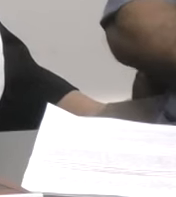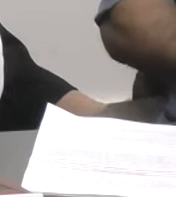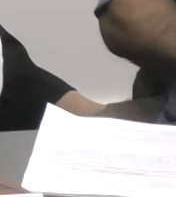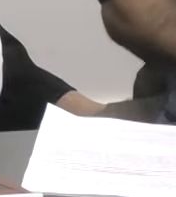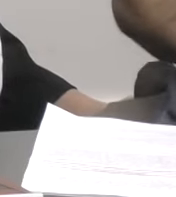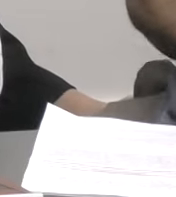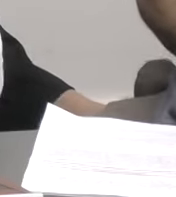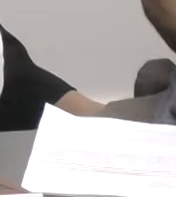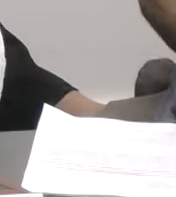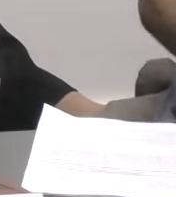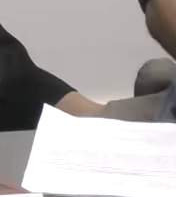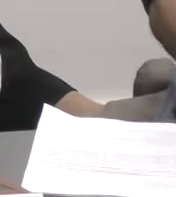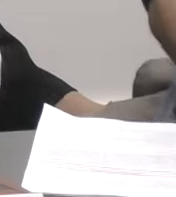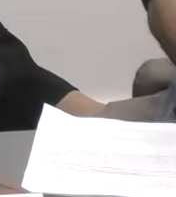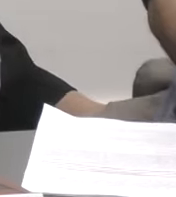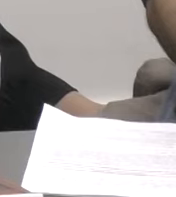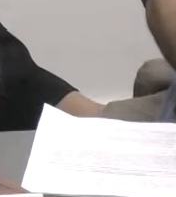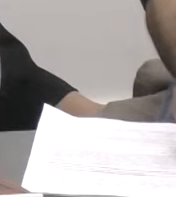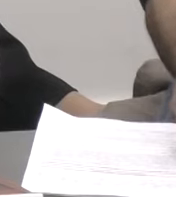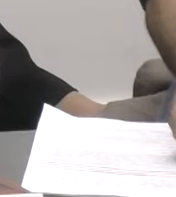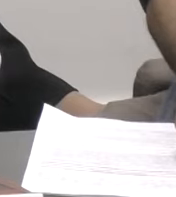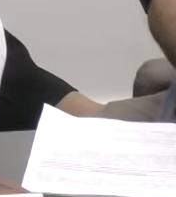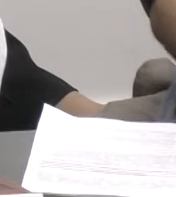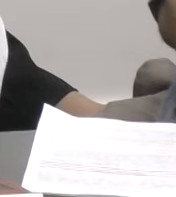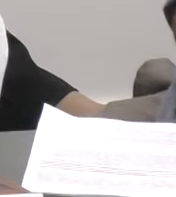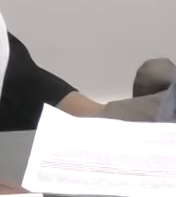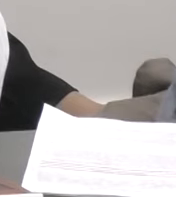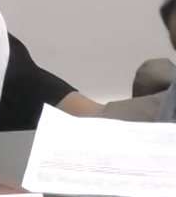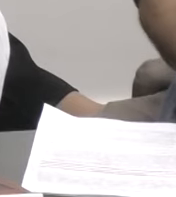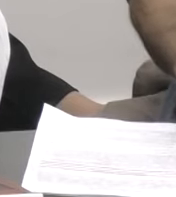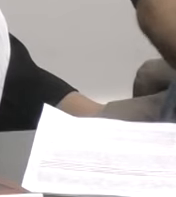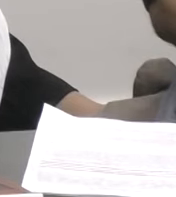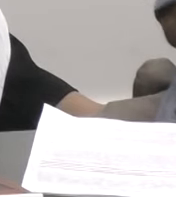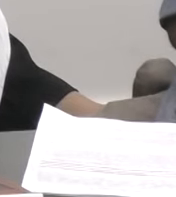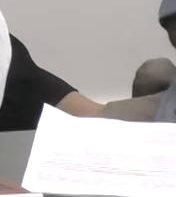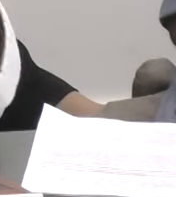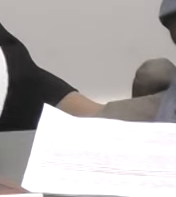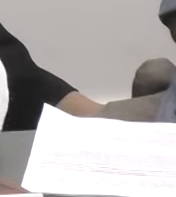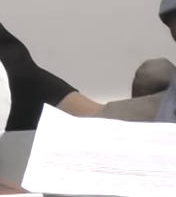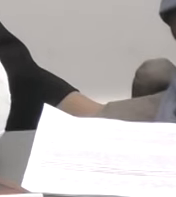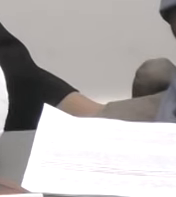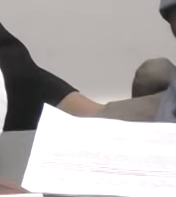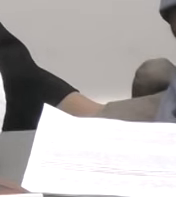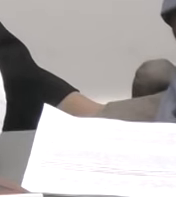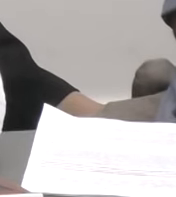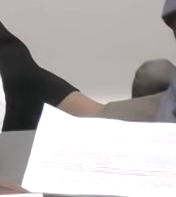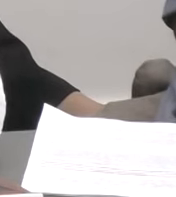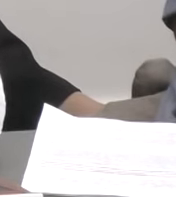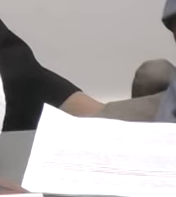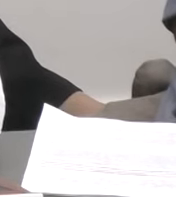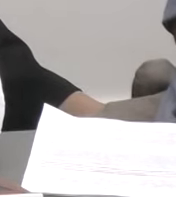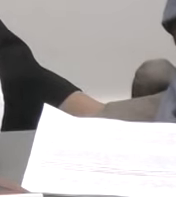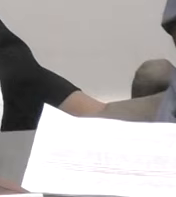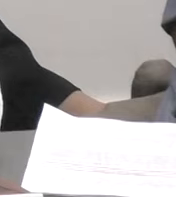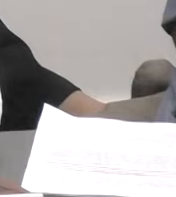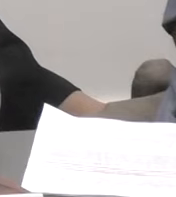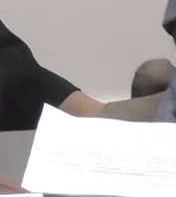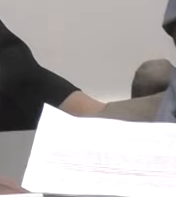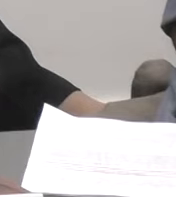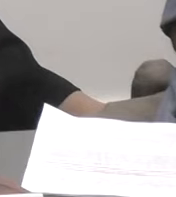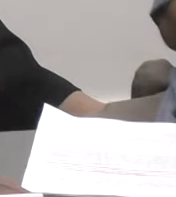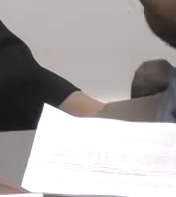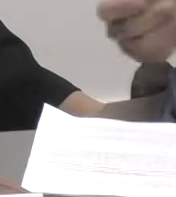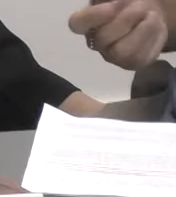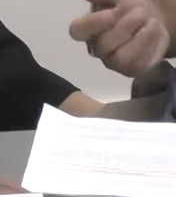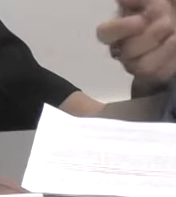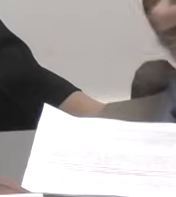reversa devesse ou não, de alguma maneira, estar ligado à lei de logística reversa. Essa é a minha dúvida. Por quê? Tudo